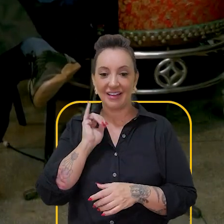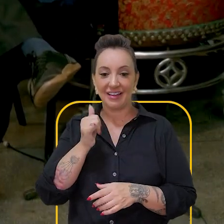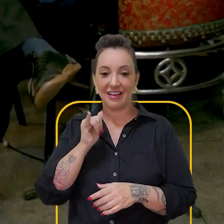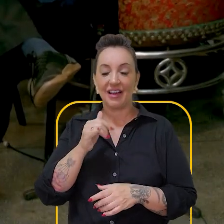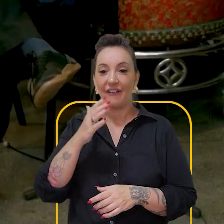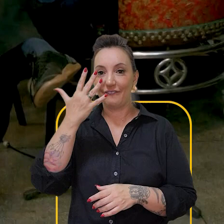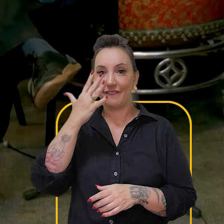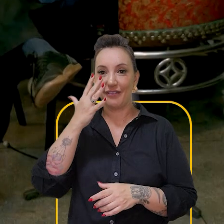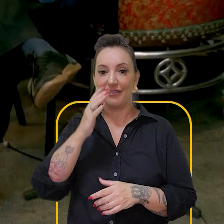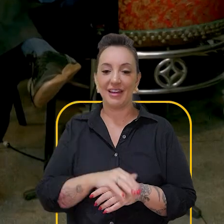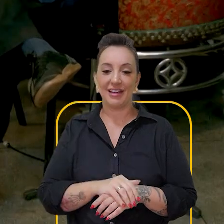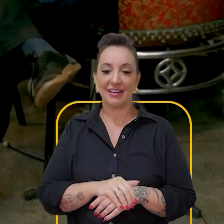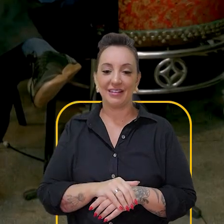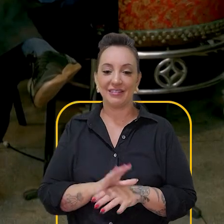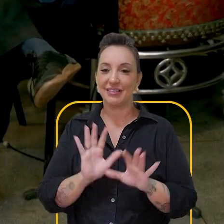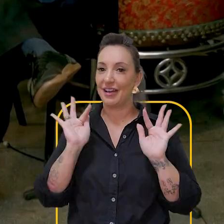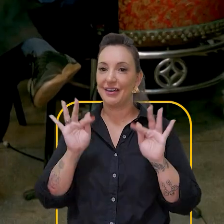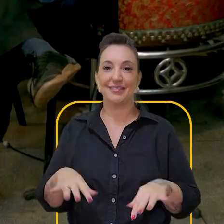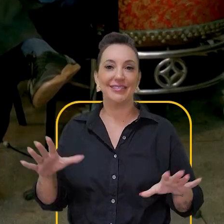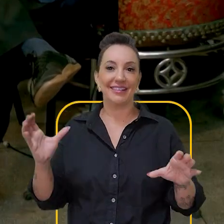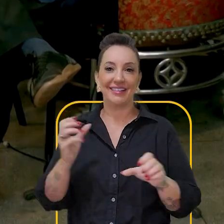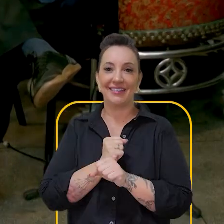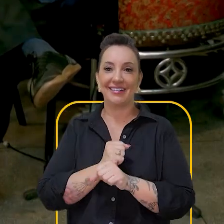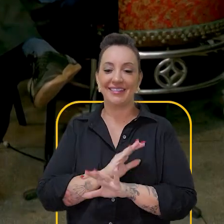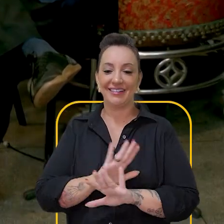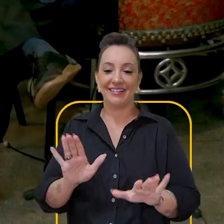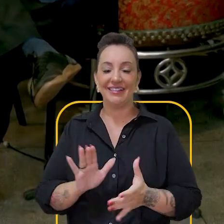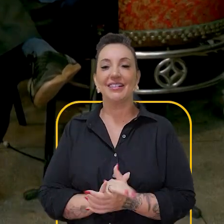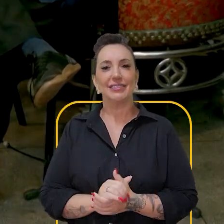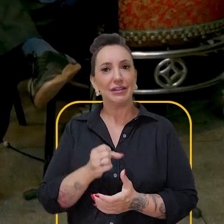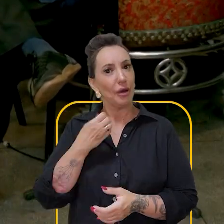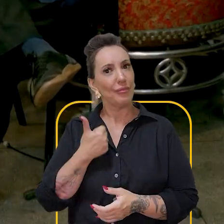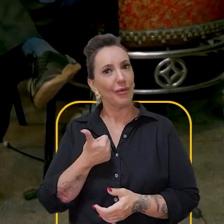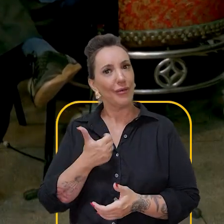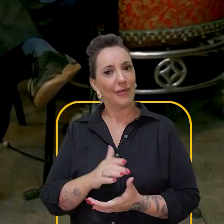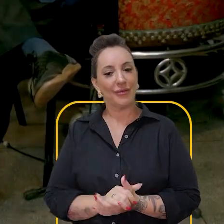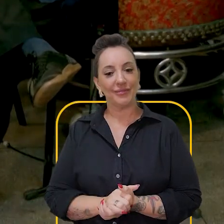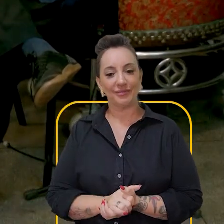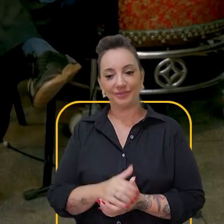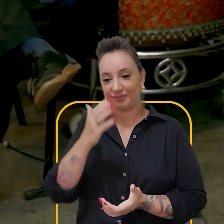só falando audiência tem plateia aqui tá plateia reage aí bate